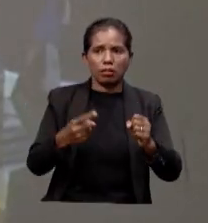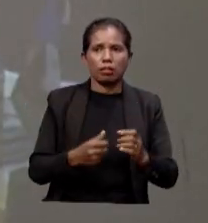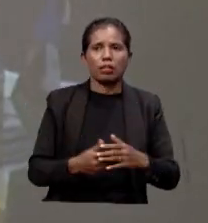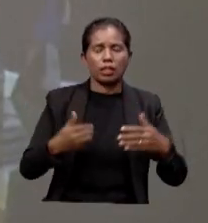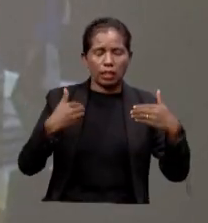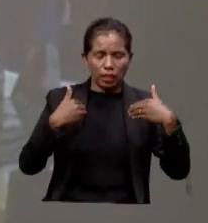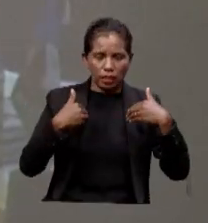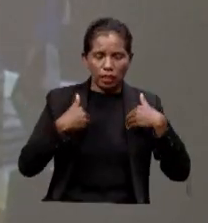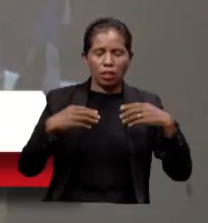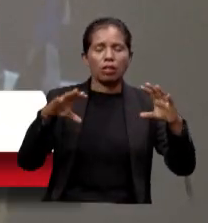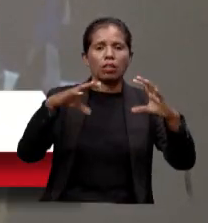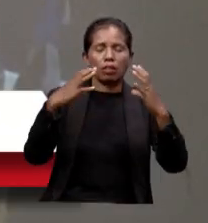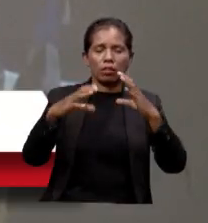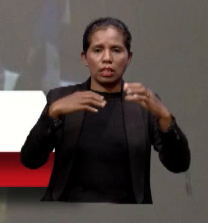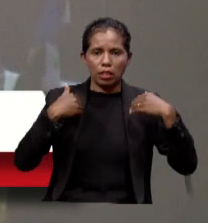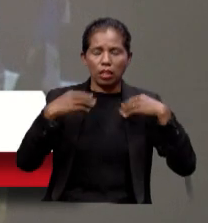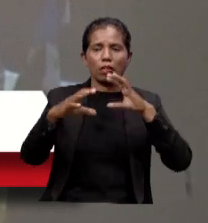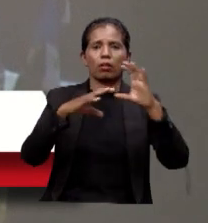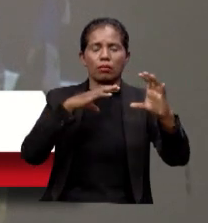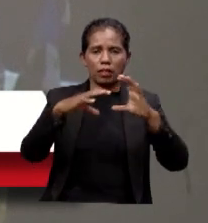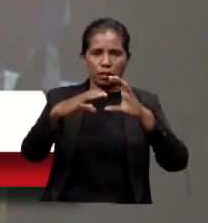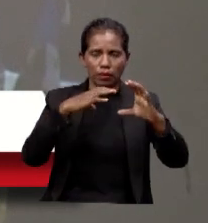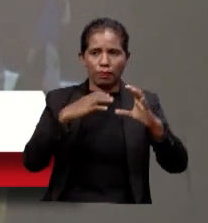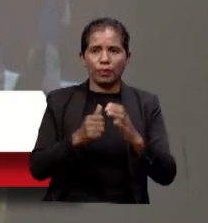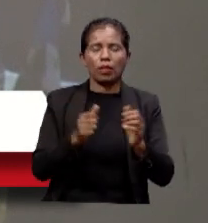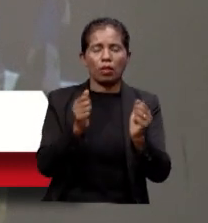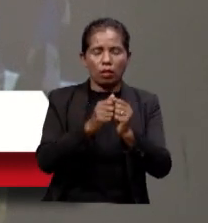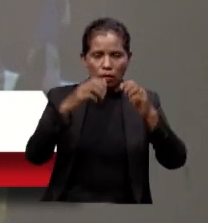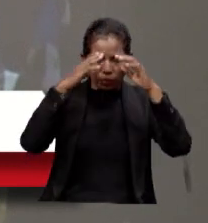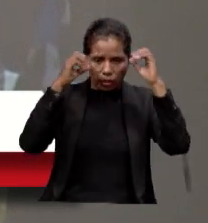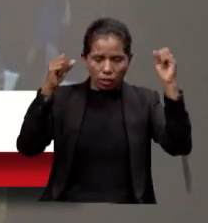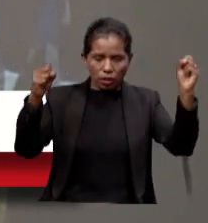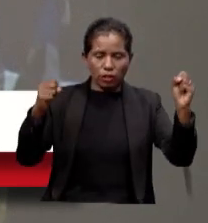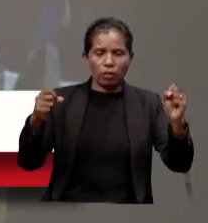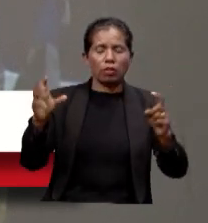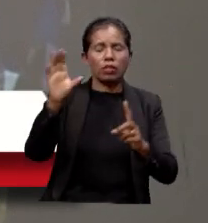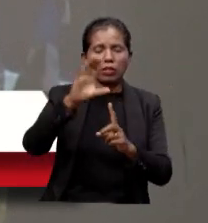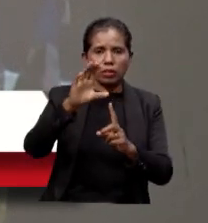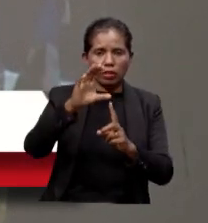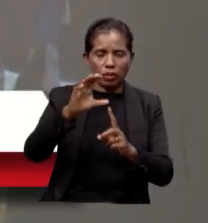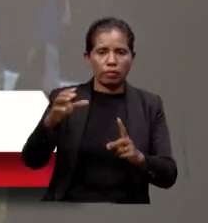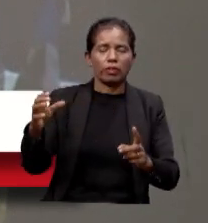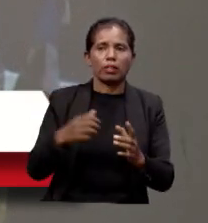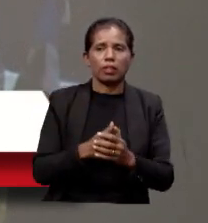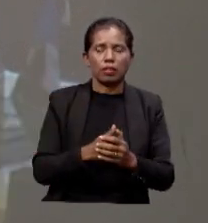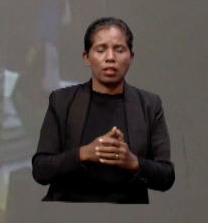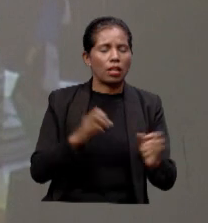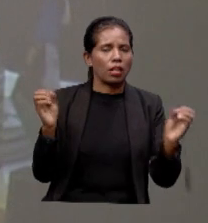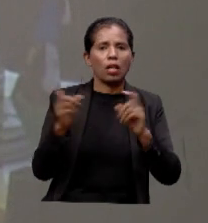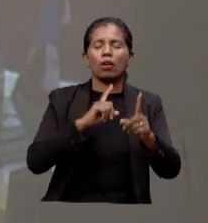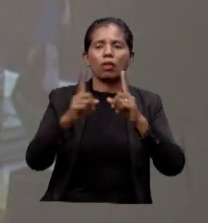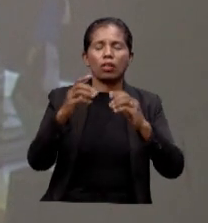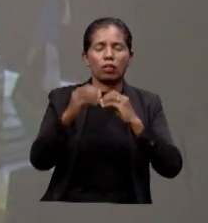conversão e a comunicação entre o presidente José e a Casa Civil e a Constituição da República lá colhia quando